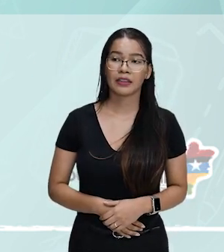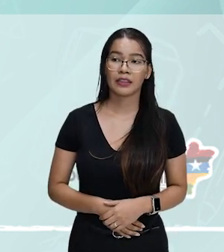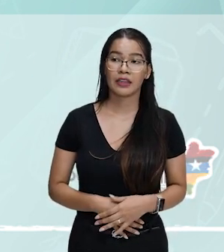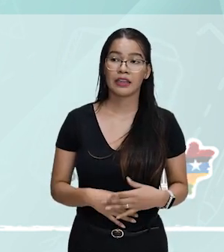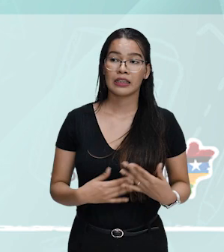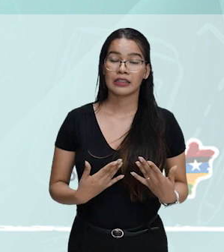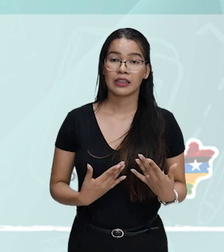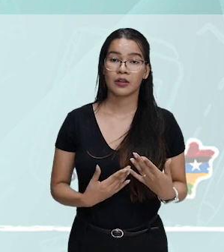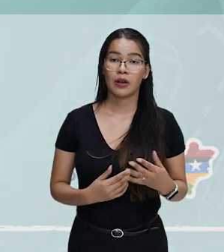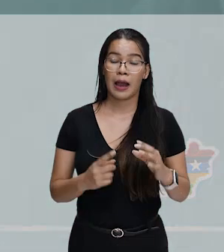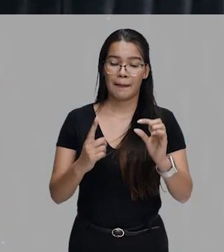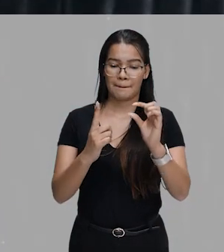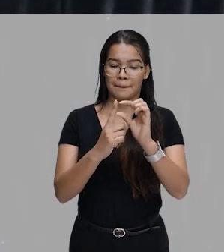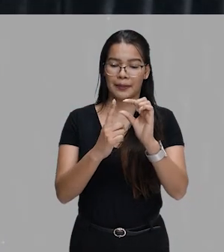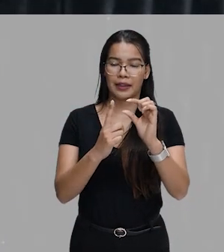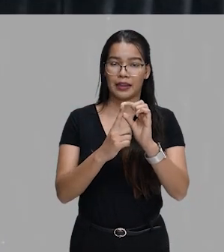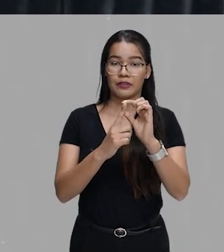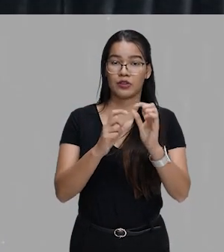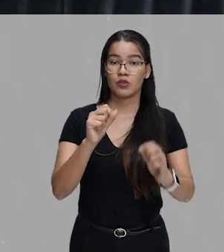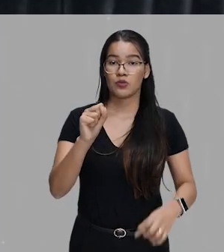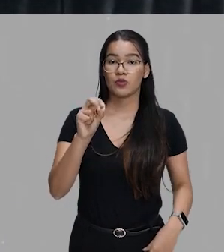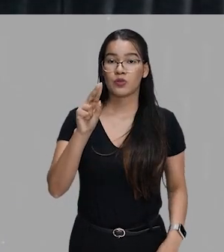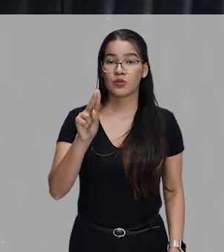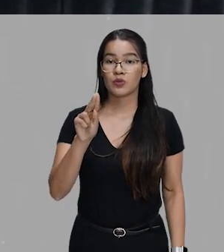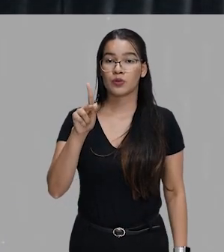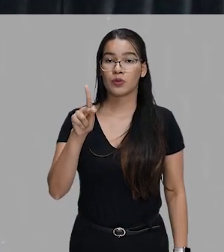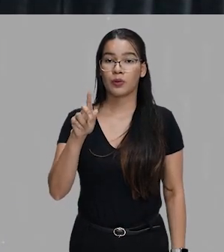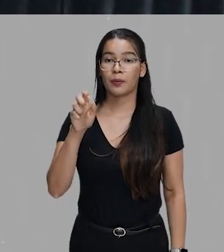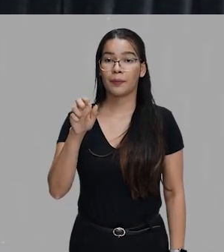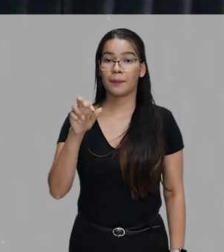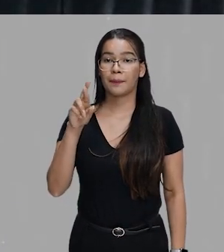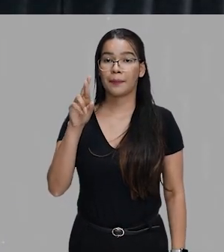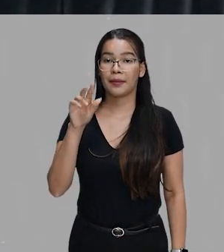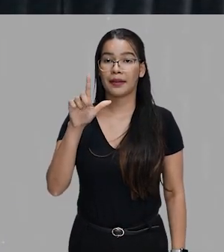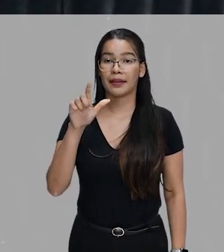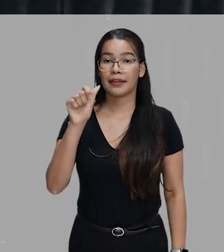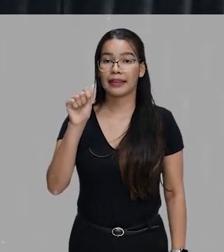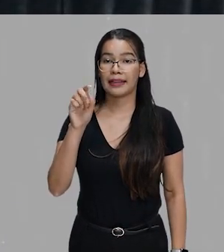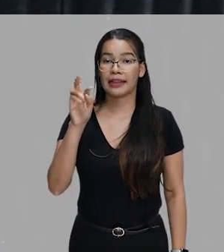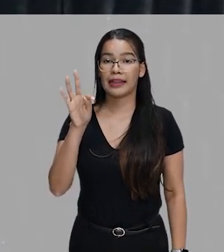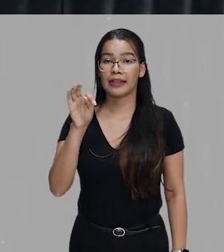Gente, superlativo é um grau, tá? Um grau